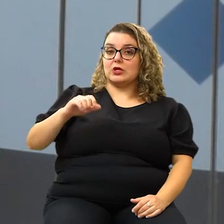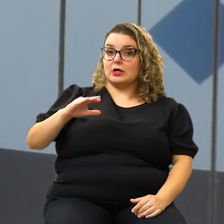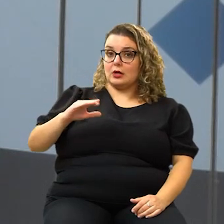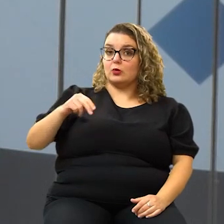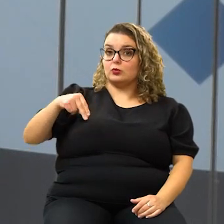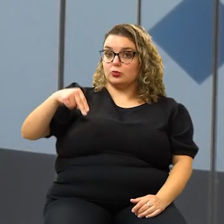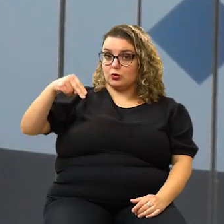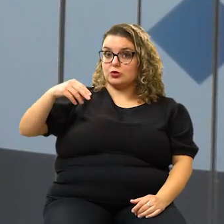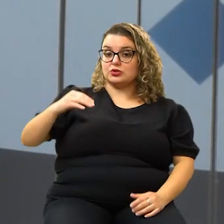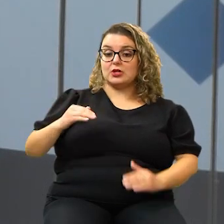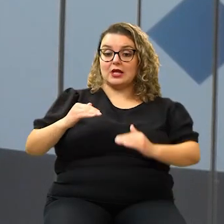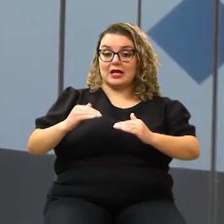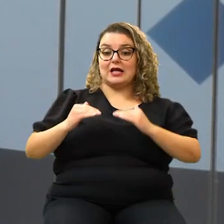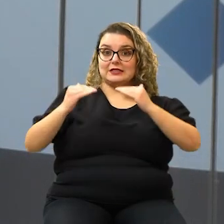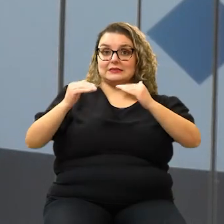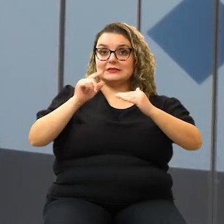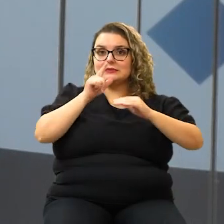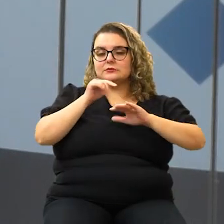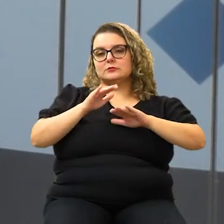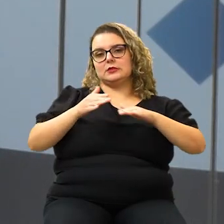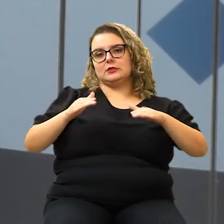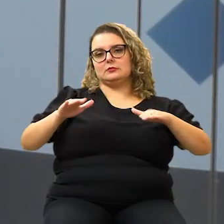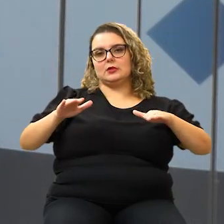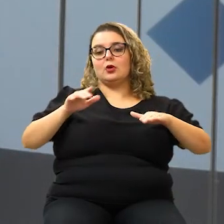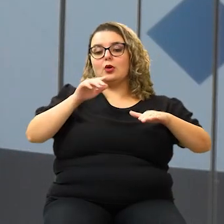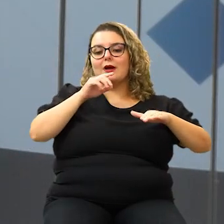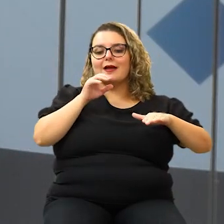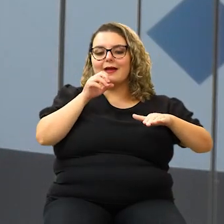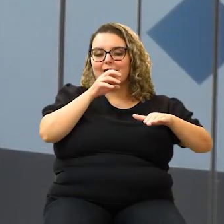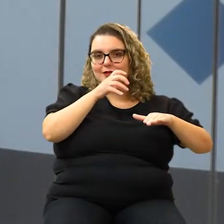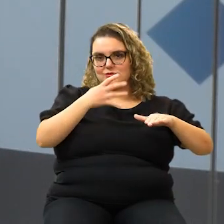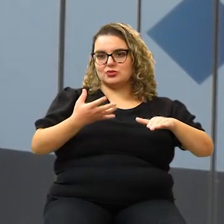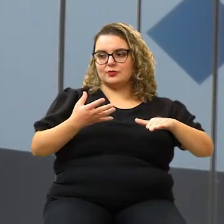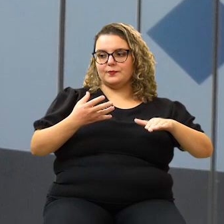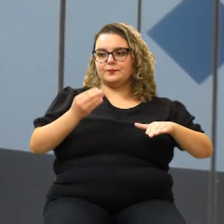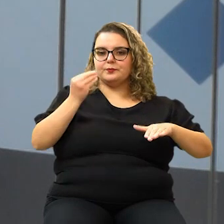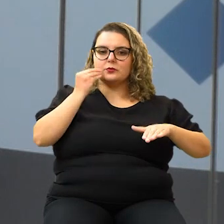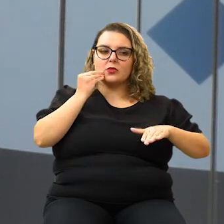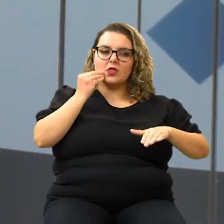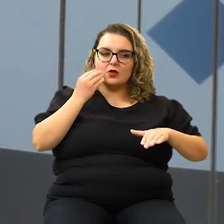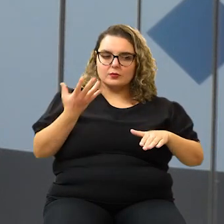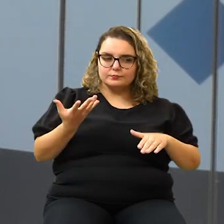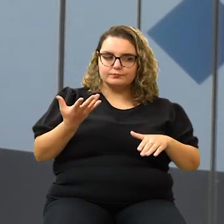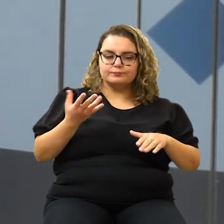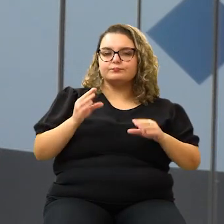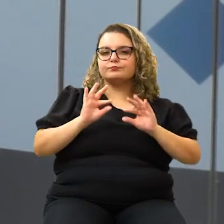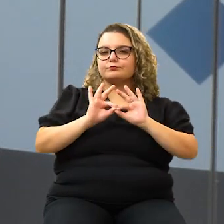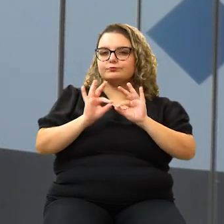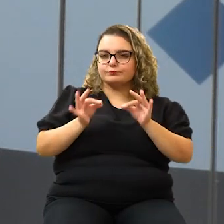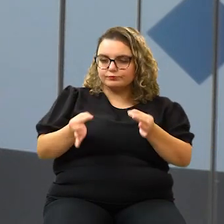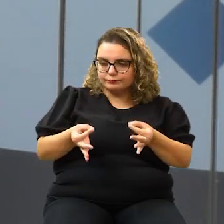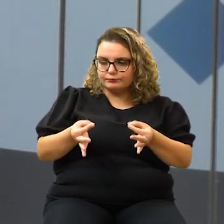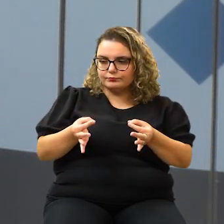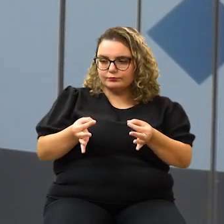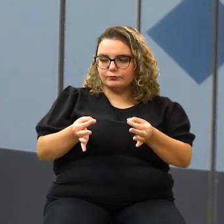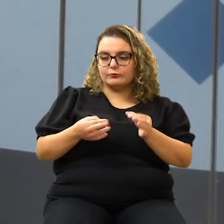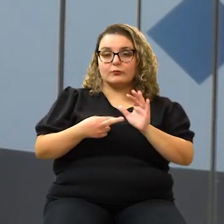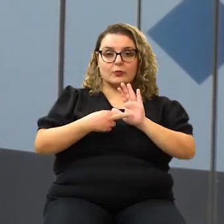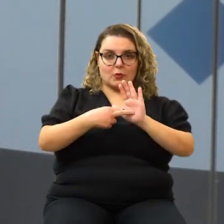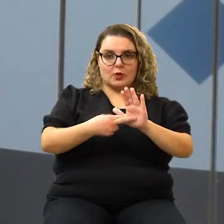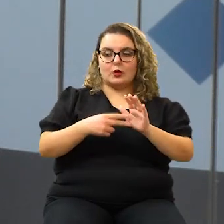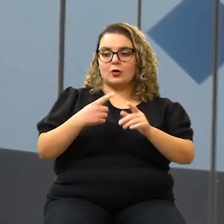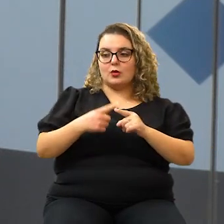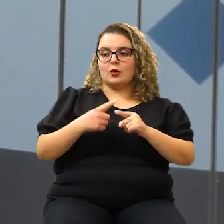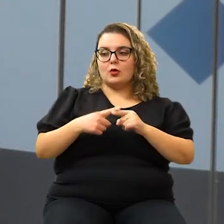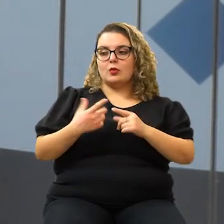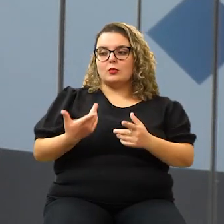bem acima da média, quente. Então, eu vou tentar de uma forma simples fazer uma representação,